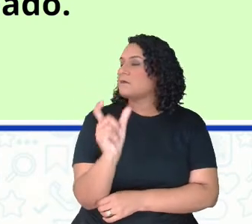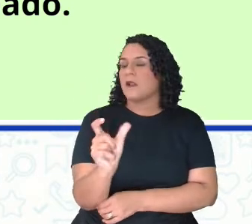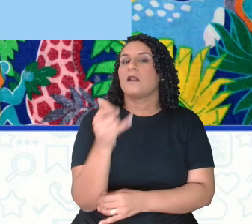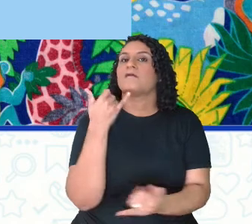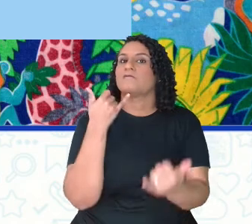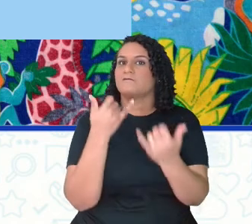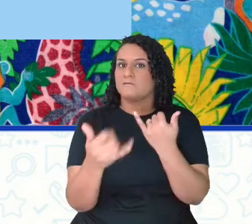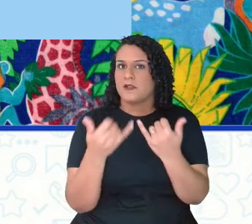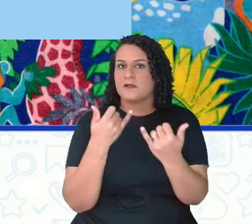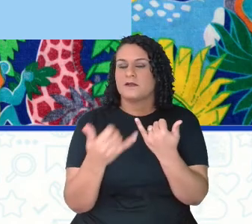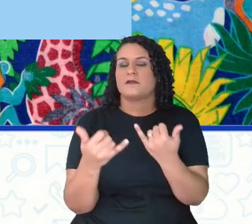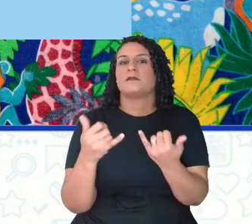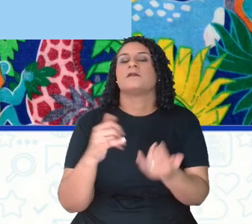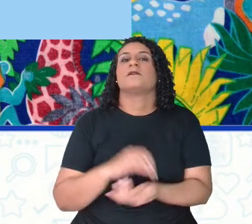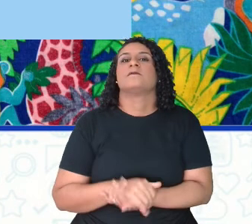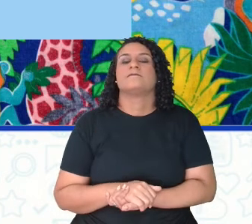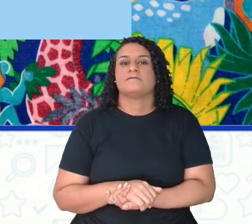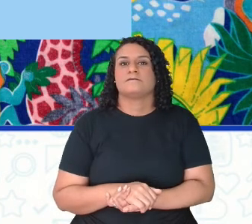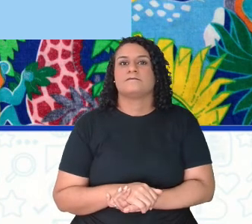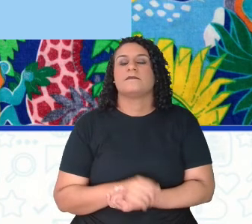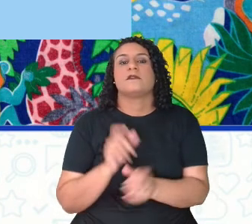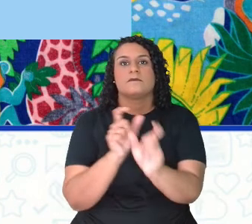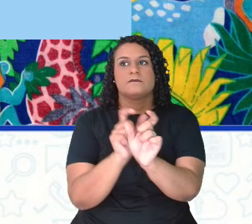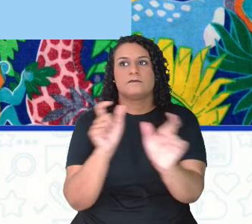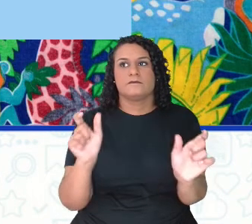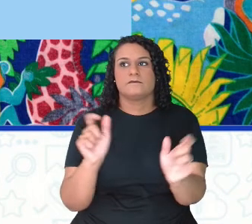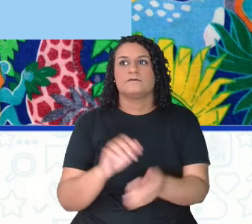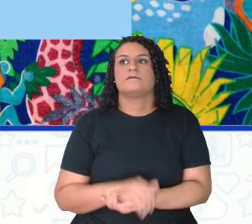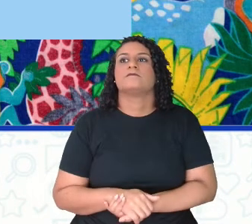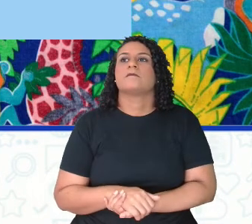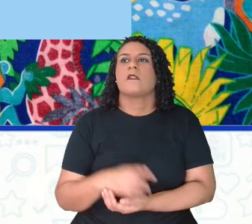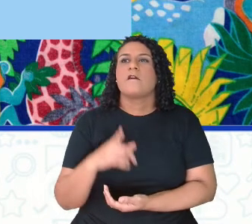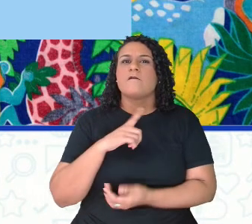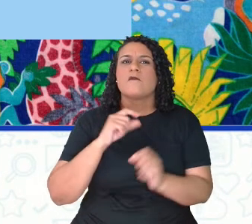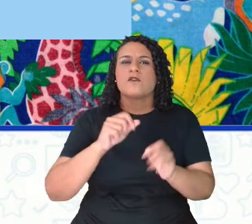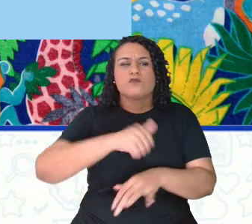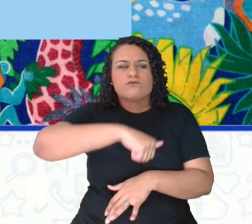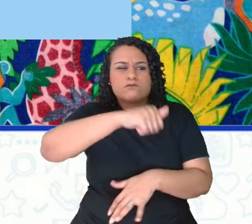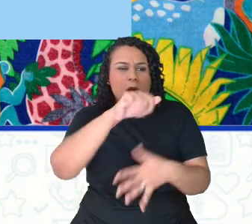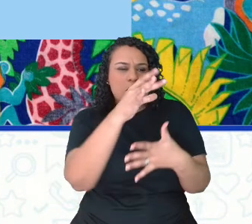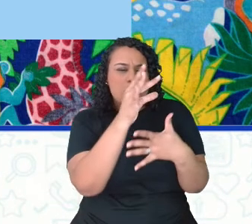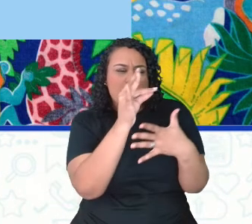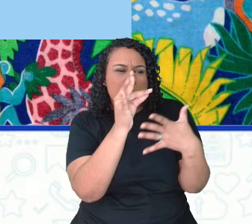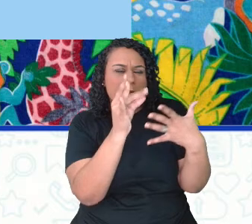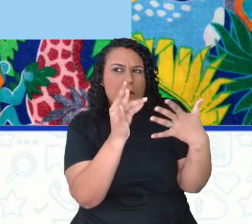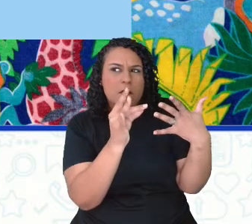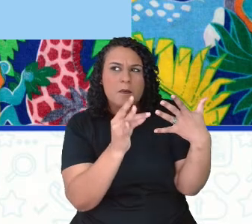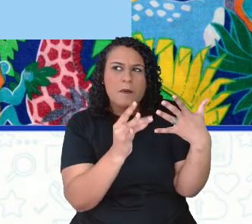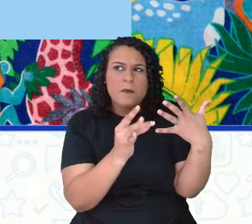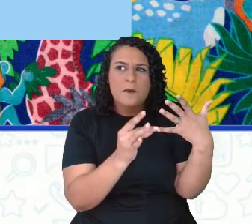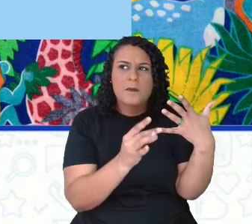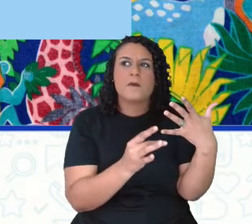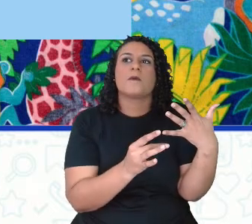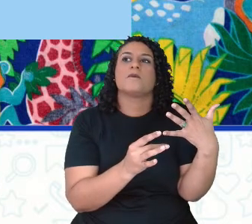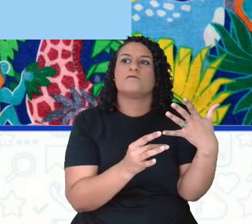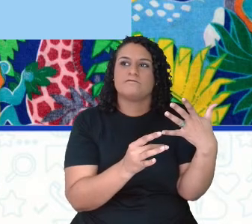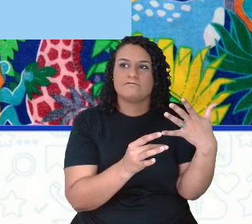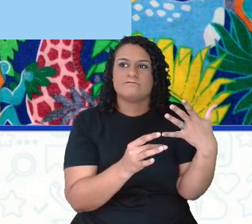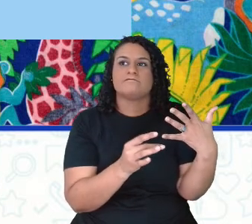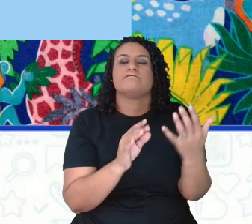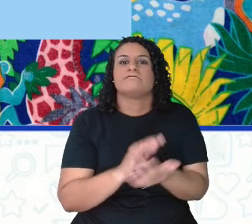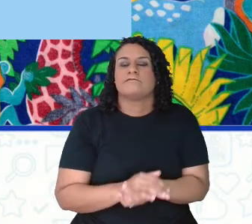também. Foi feito um levantamento minucioso das espécies em